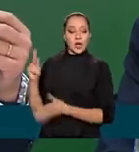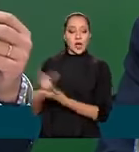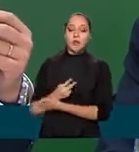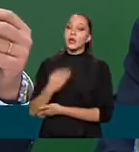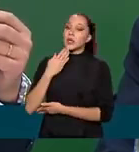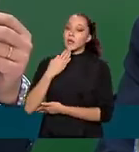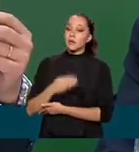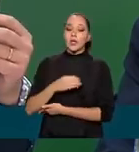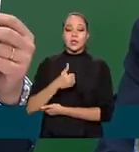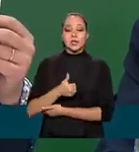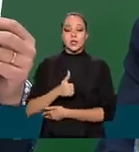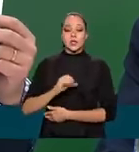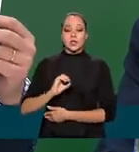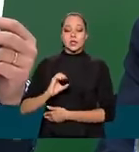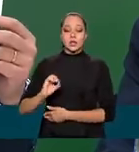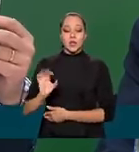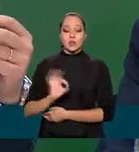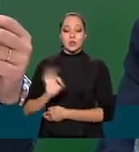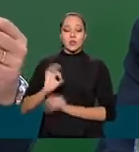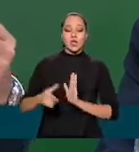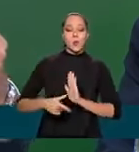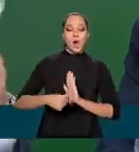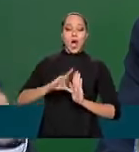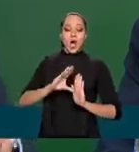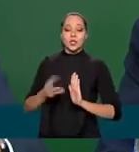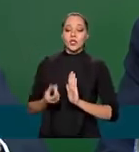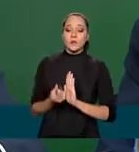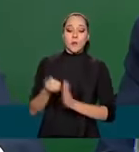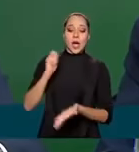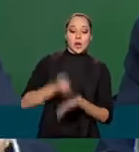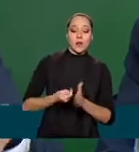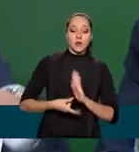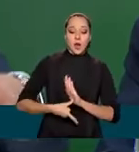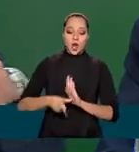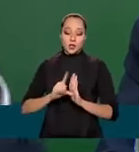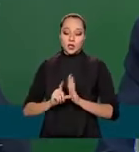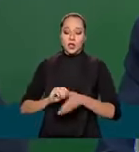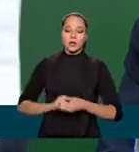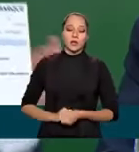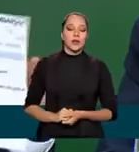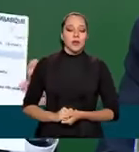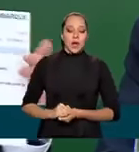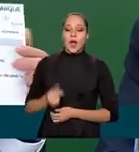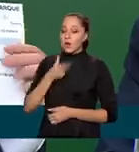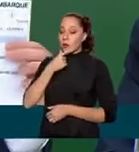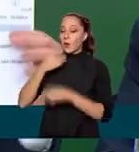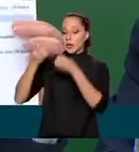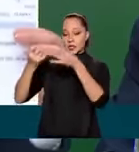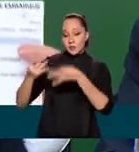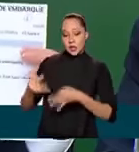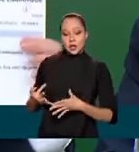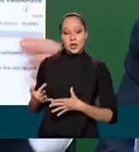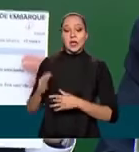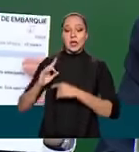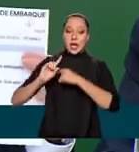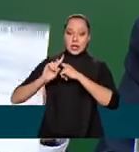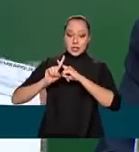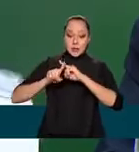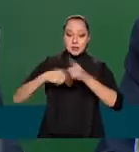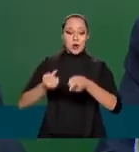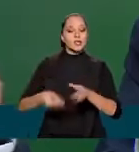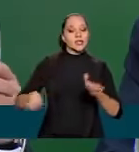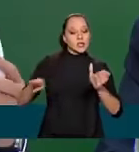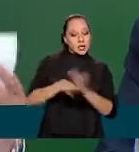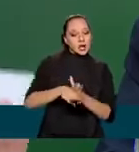pede 100% adiantado e ela e o William esclarece que após a